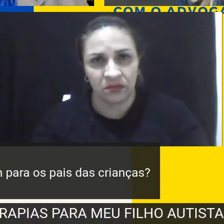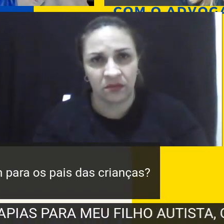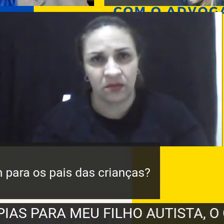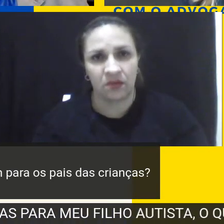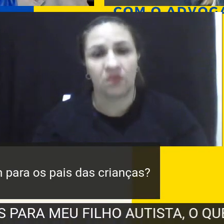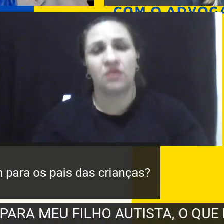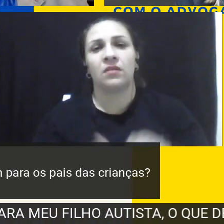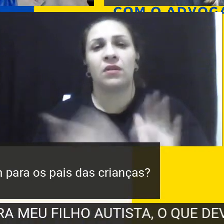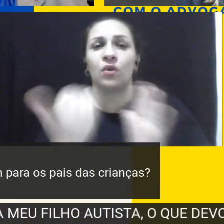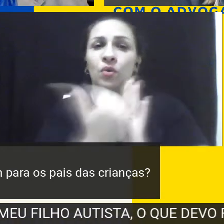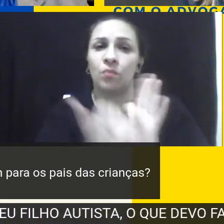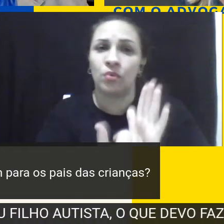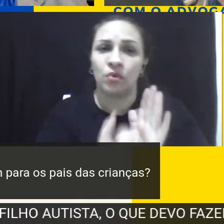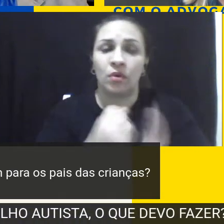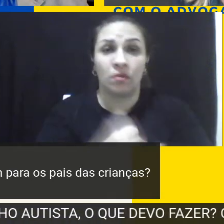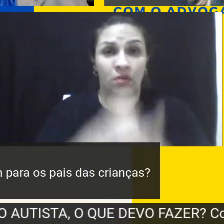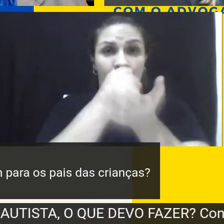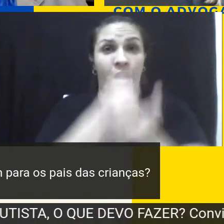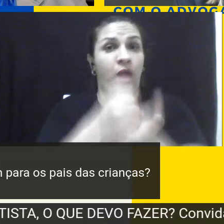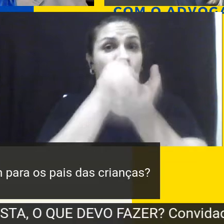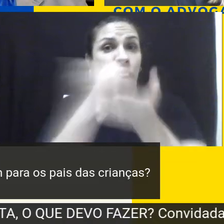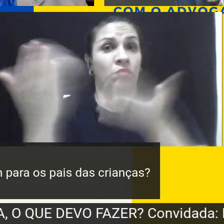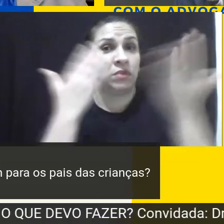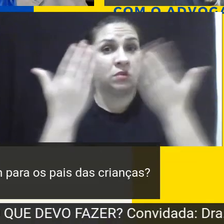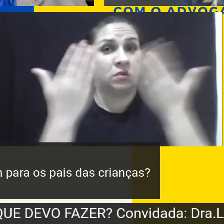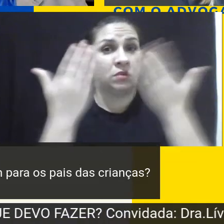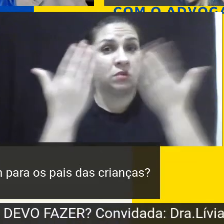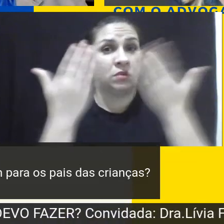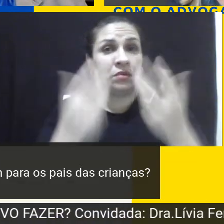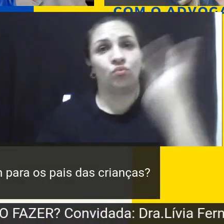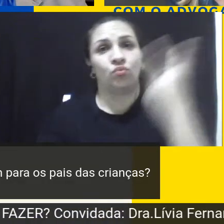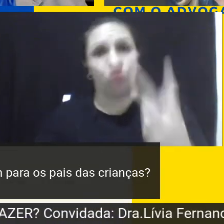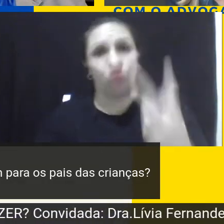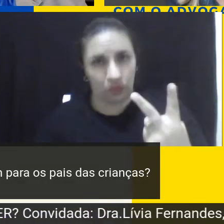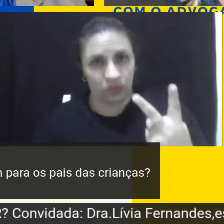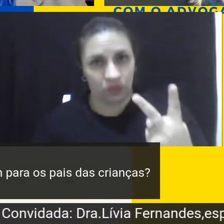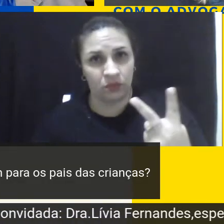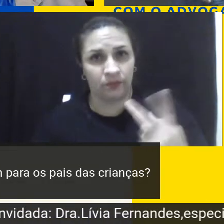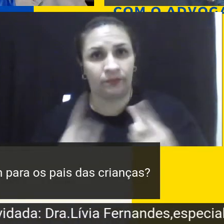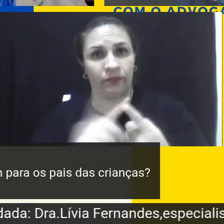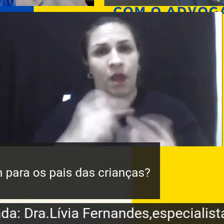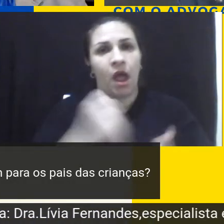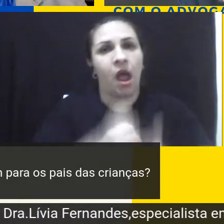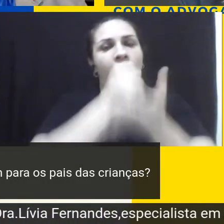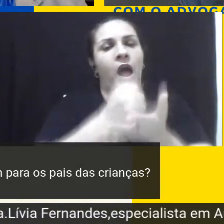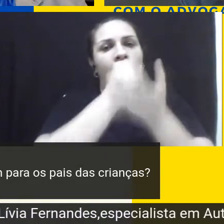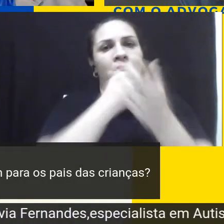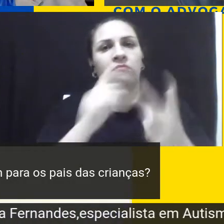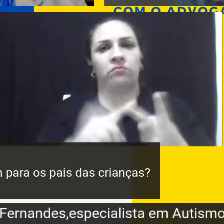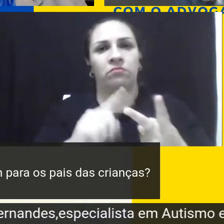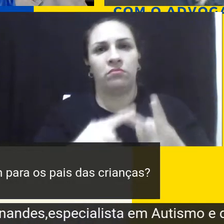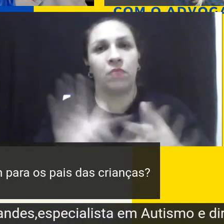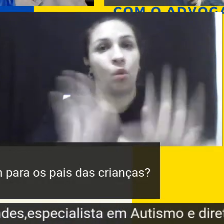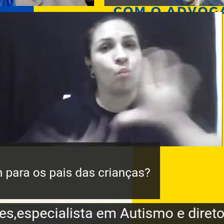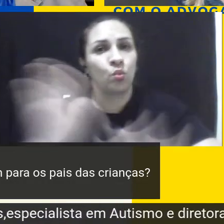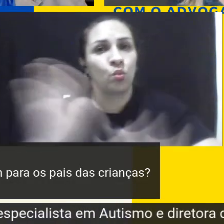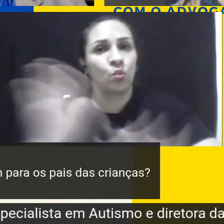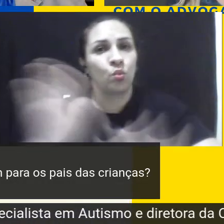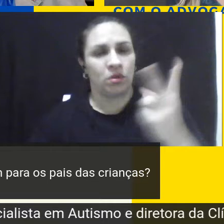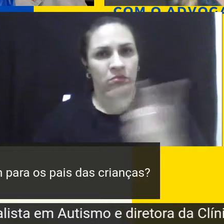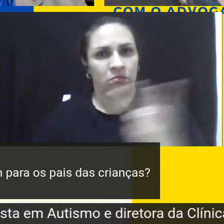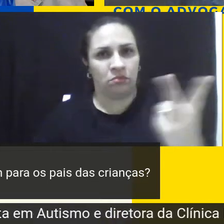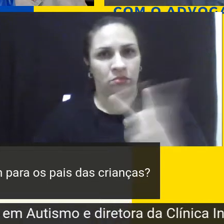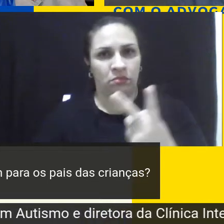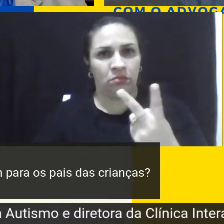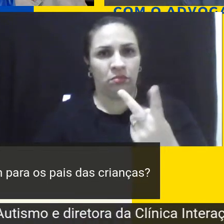projeto, que é o apoio psicológico. São dois, a gente tem o grupo Apoiar e tem o Grupo Cuidar, um é